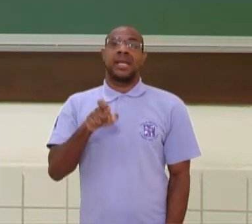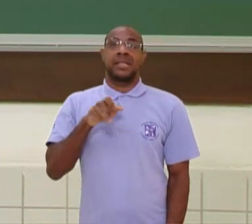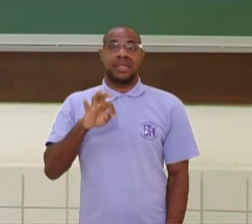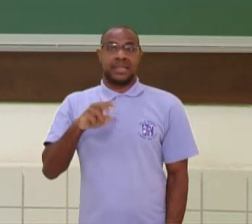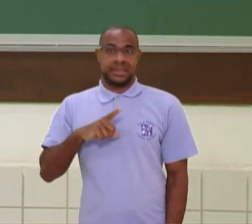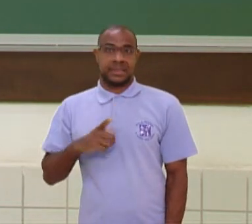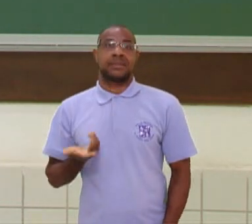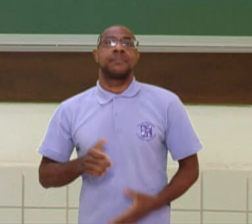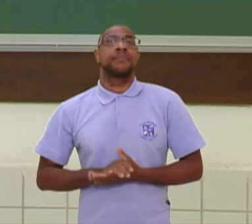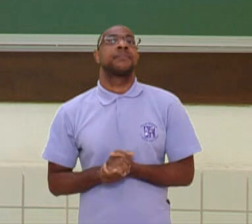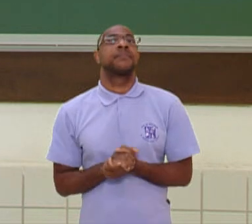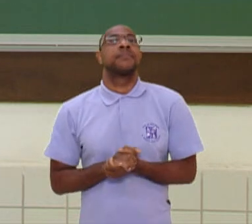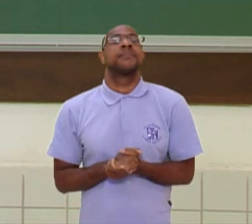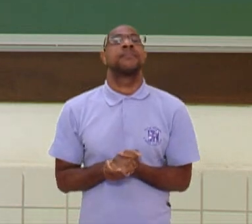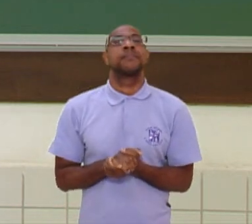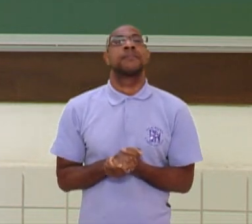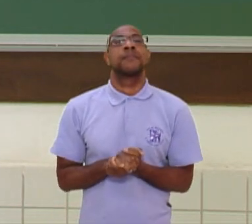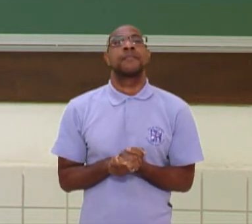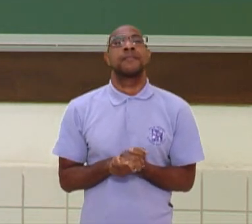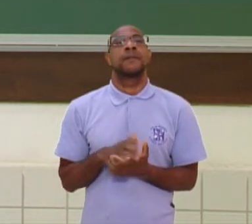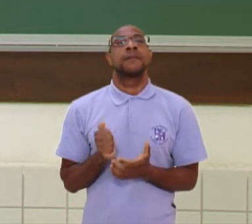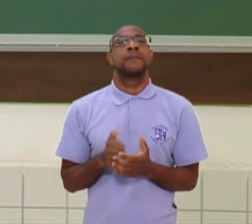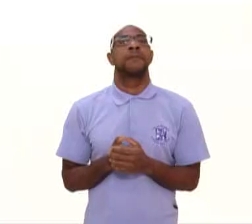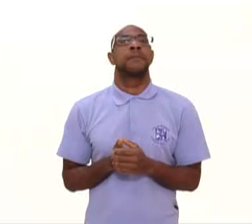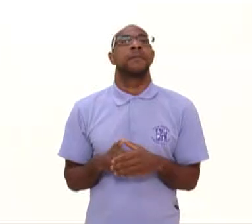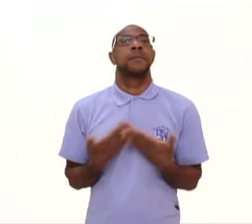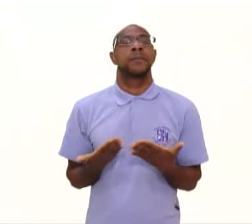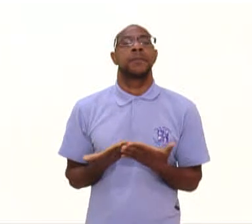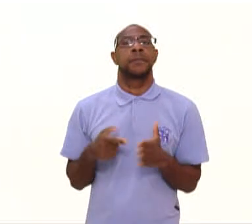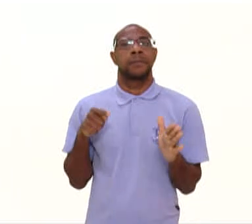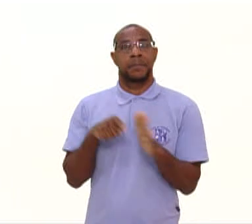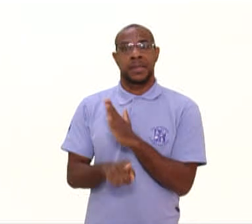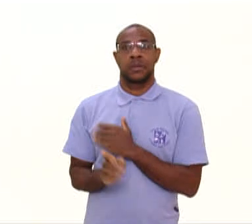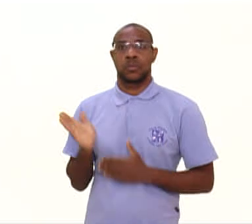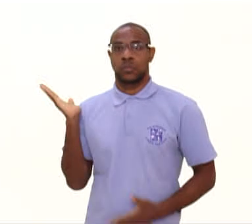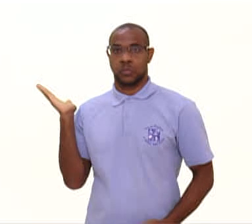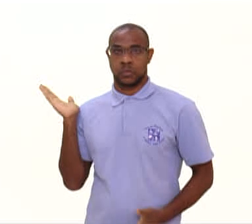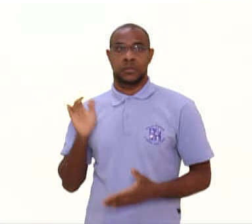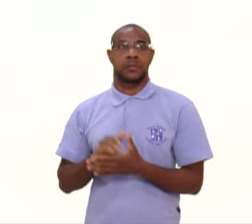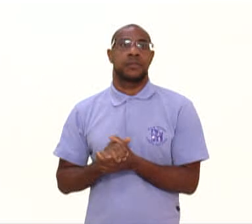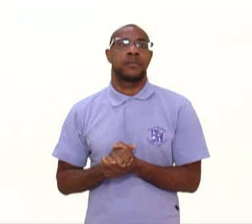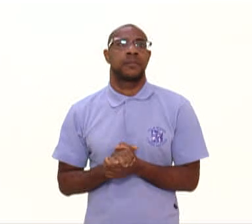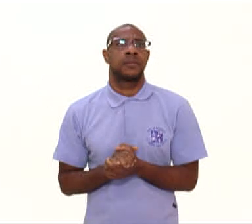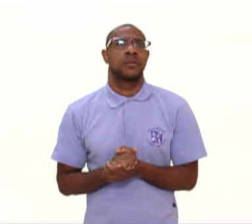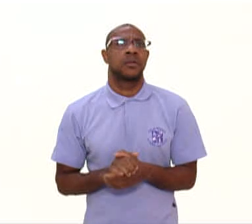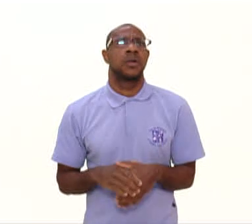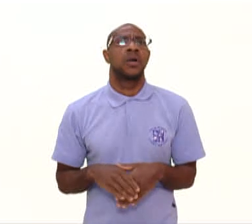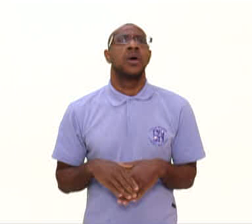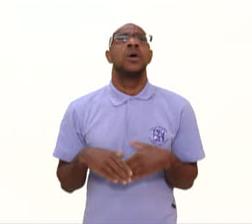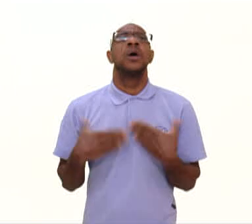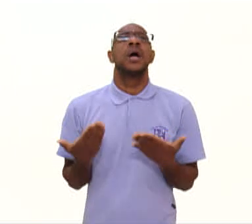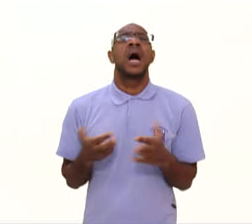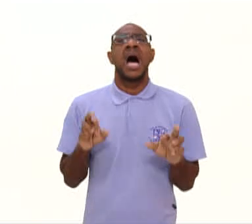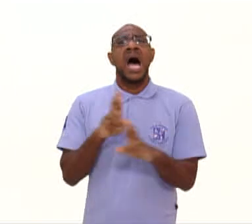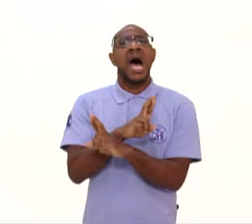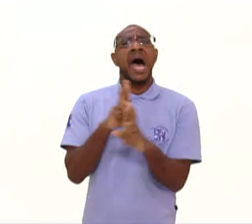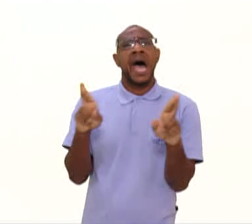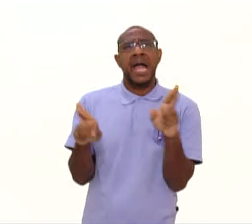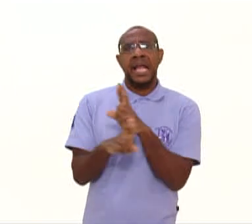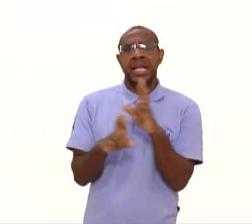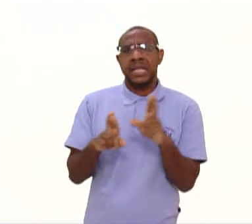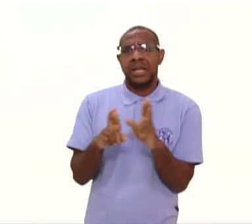isso. Então vamos avançar mais um pouco aqui. Avançando para a nossa próxima tela, temos mais um quiz. E olha o que ele diz ali, ó. A relação